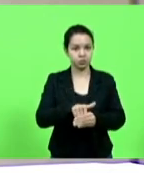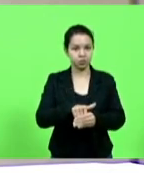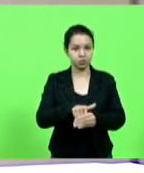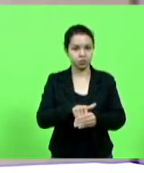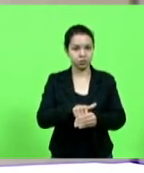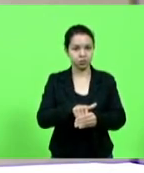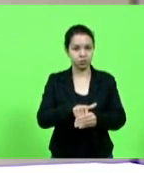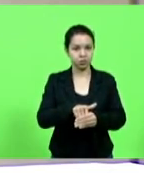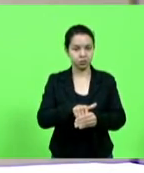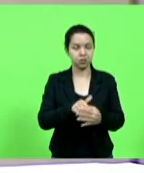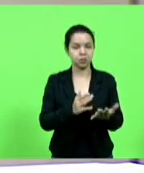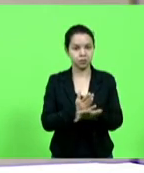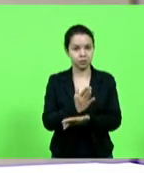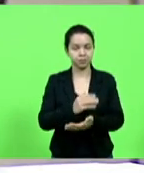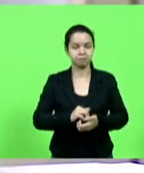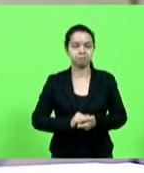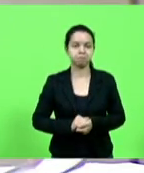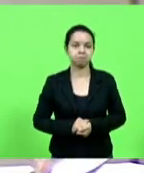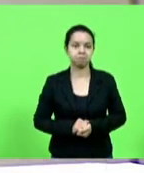aprovado